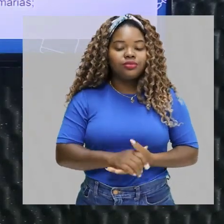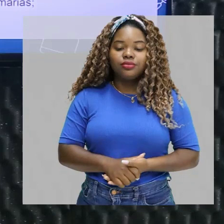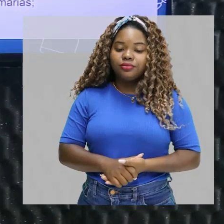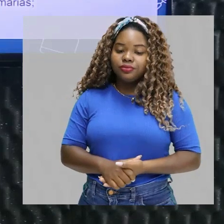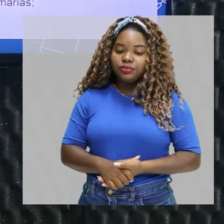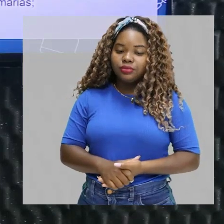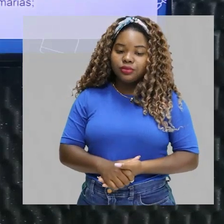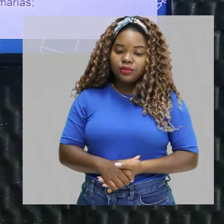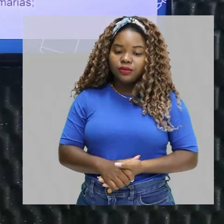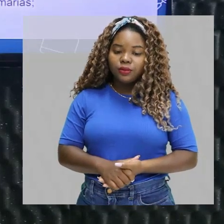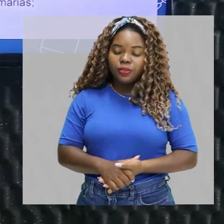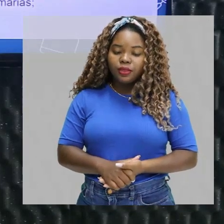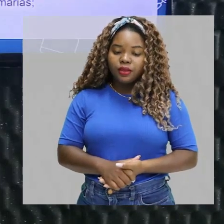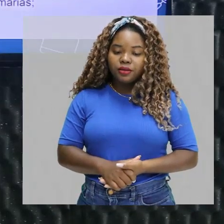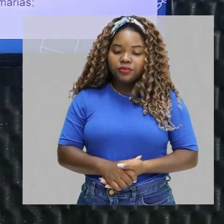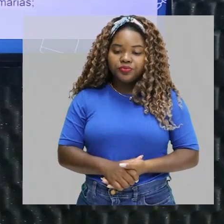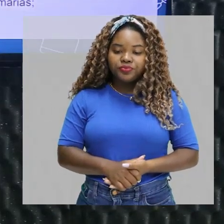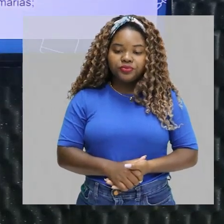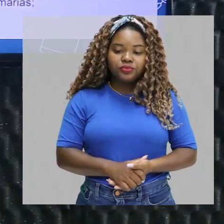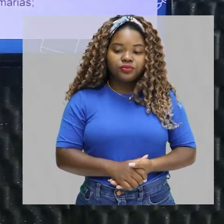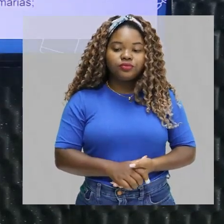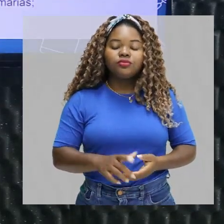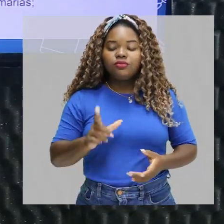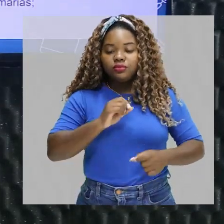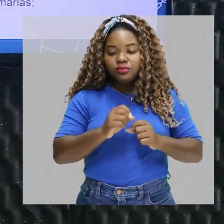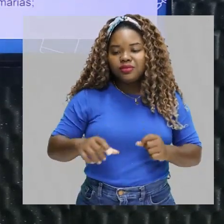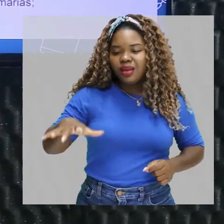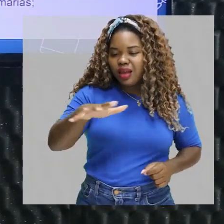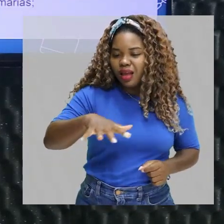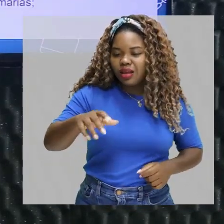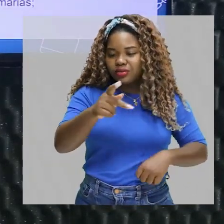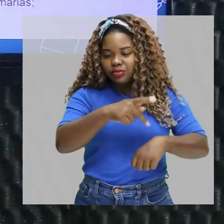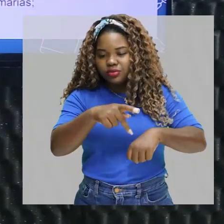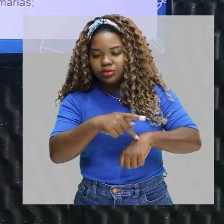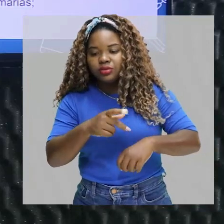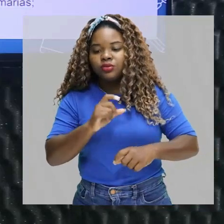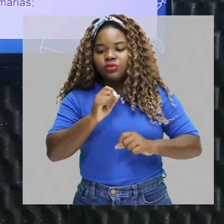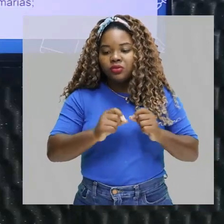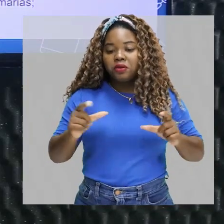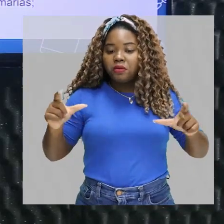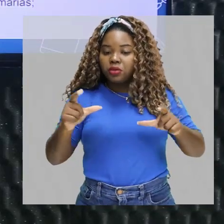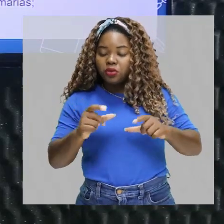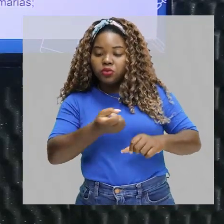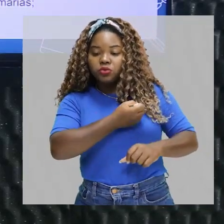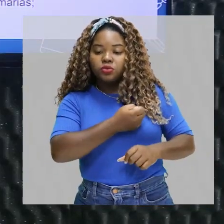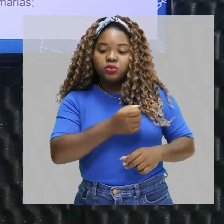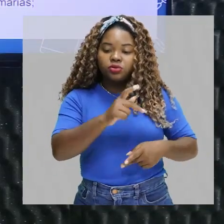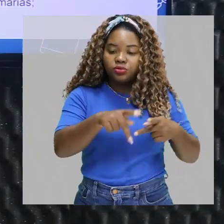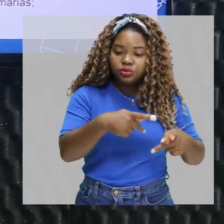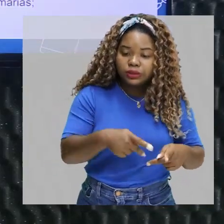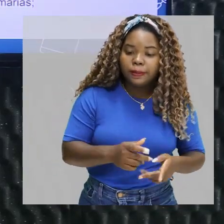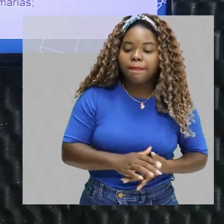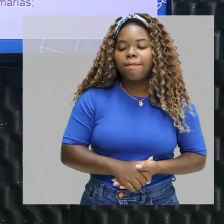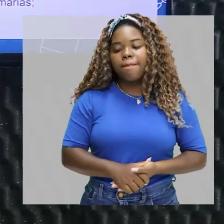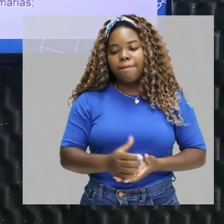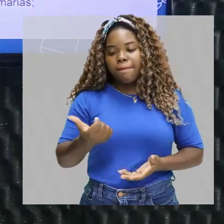tá certo mas Em contrapartida galera é a região do país com menor número de habitantes tem uma grande extensão territorial tá